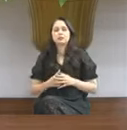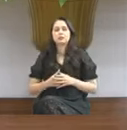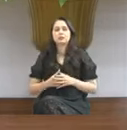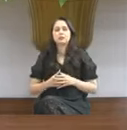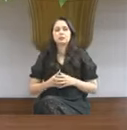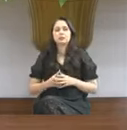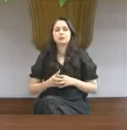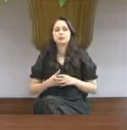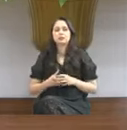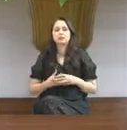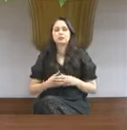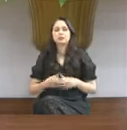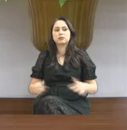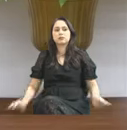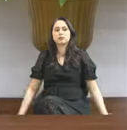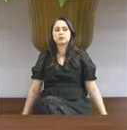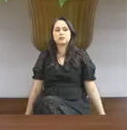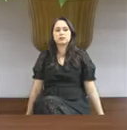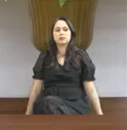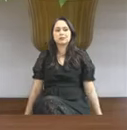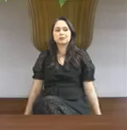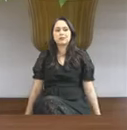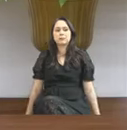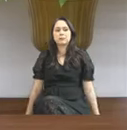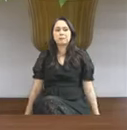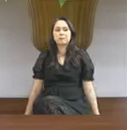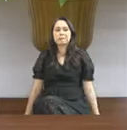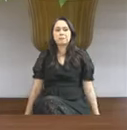Nada de glória, né? Tá bom.